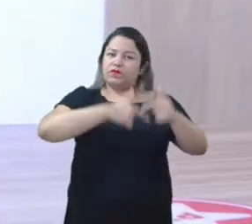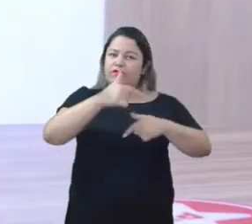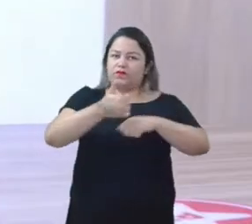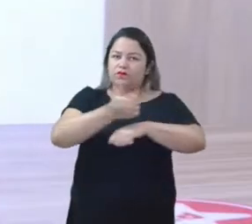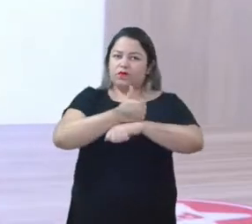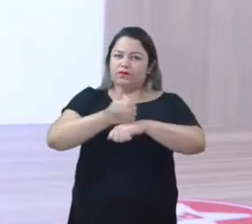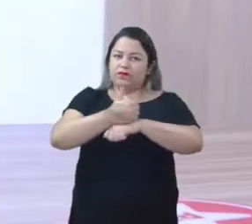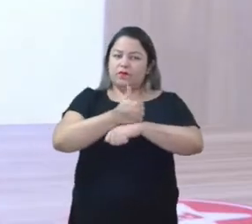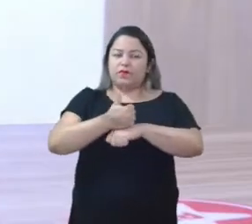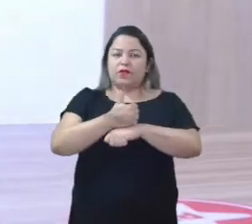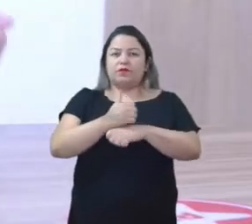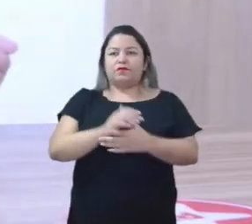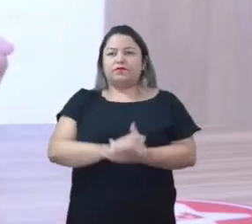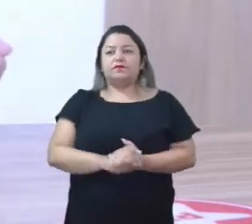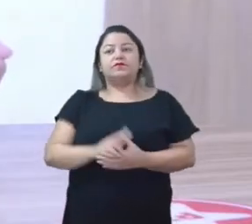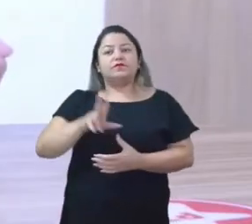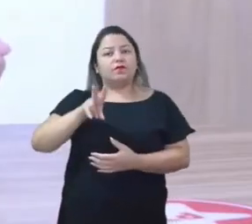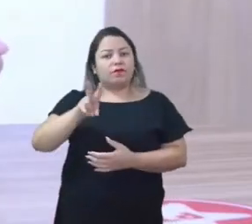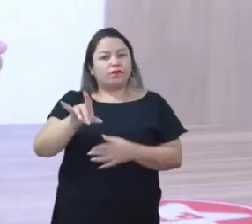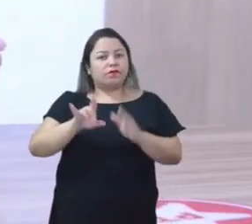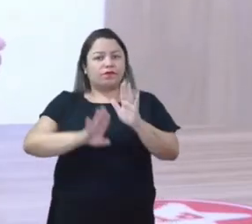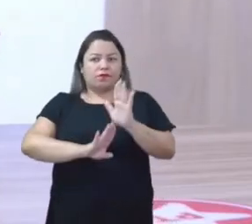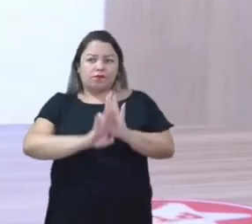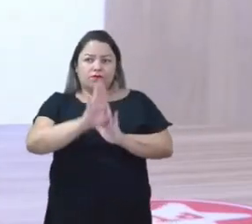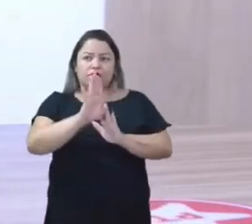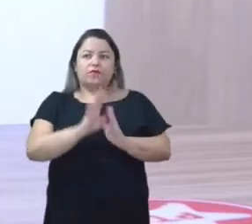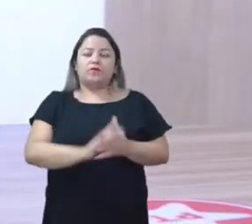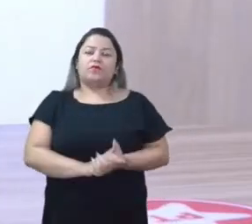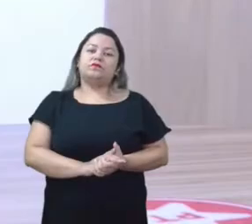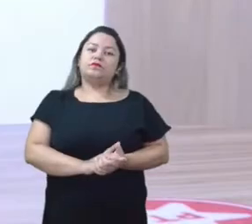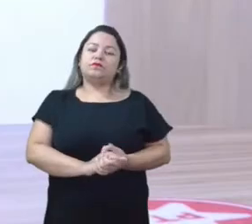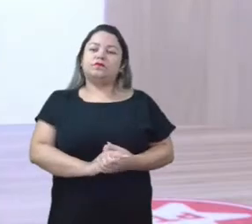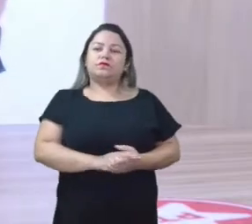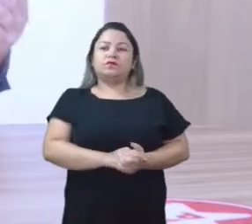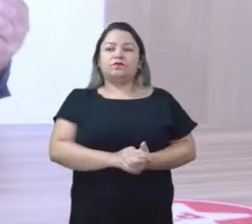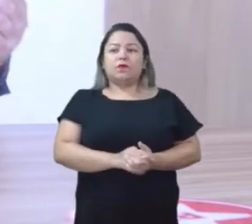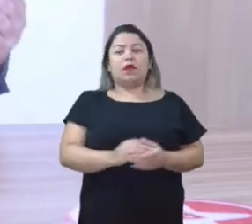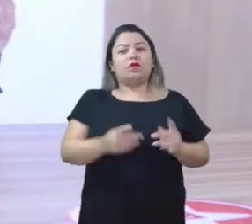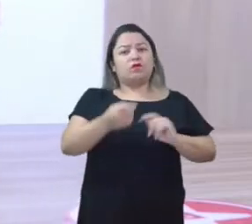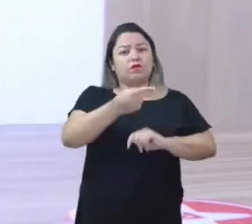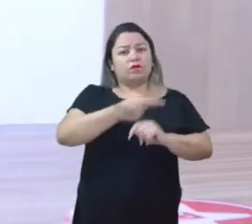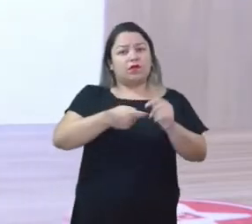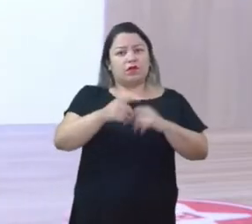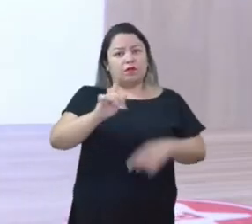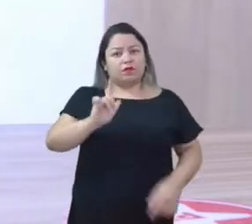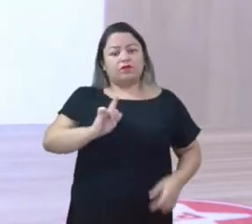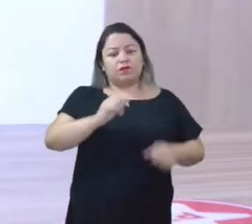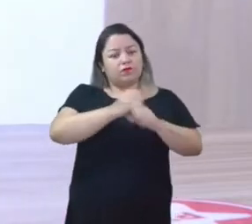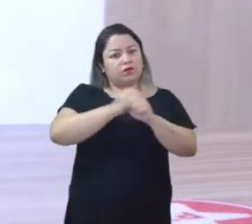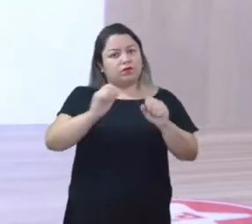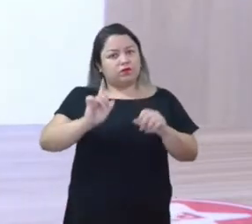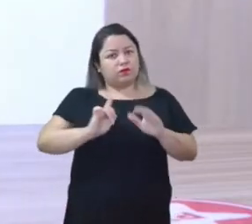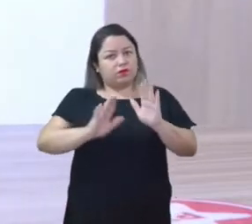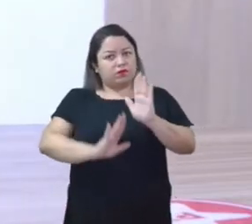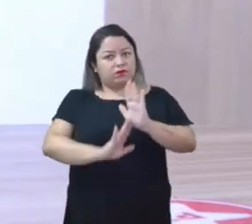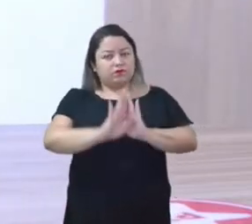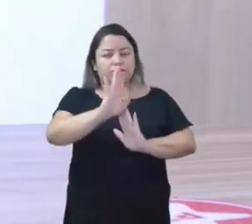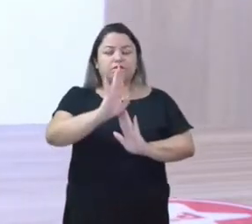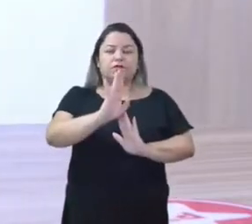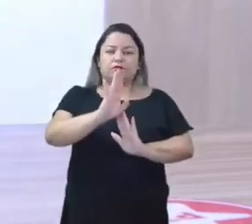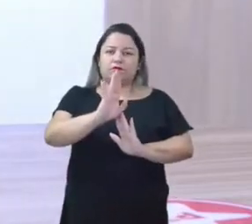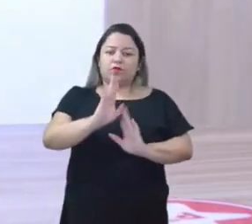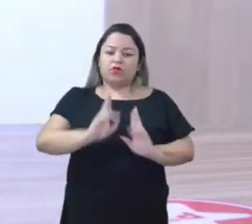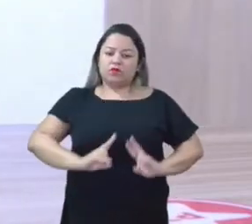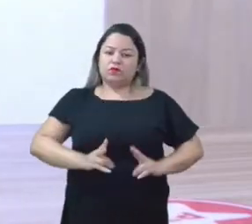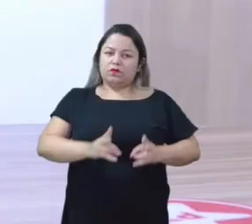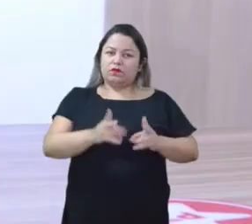qualificar melhor, ele vai aumentar a sua renda. A economia só tem uma possibilidade de ter crescimento consistente.